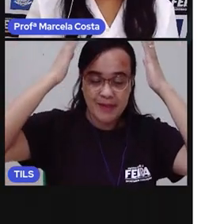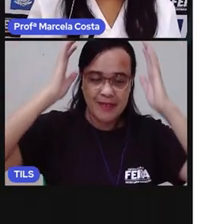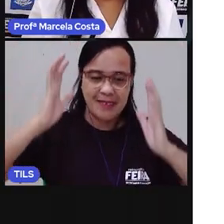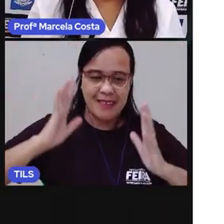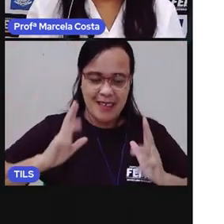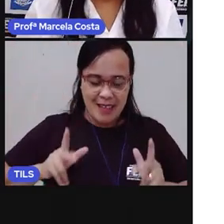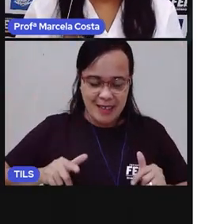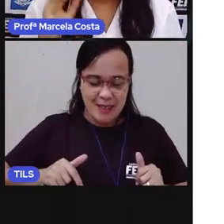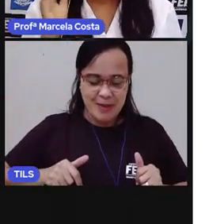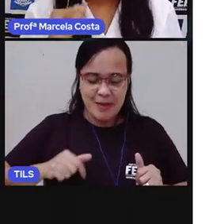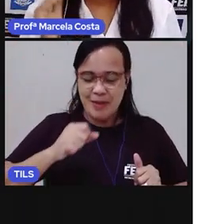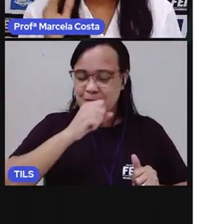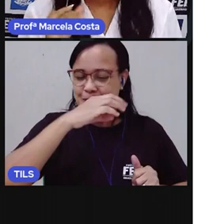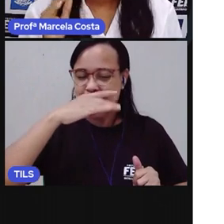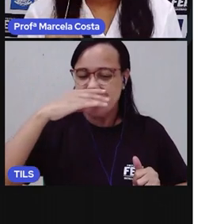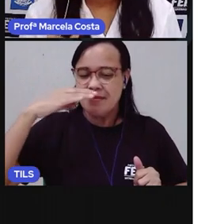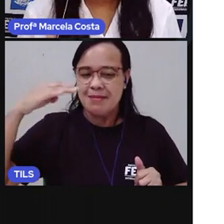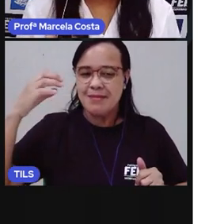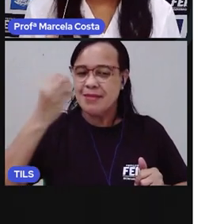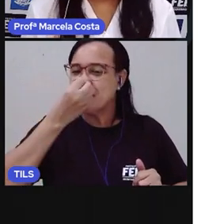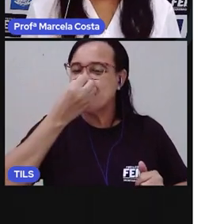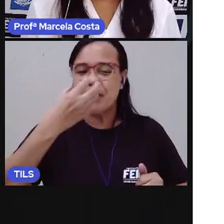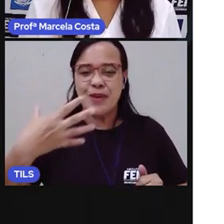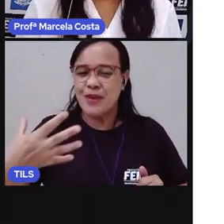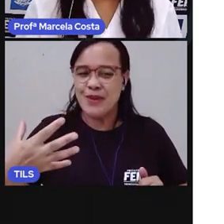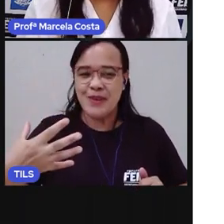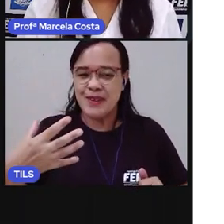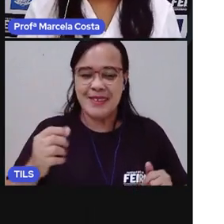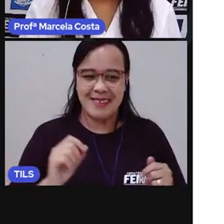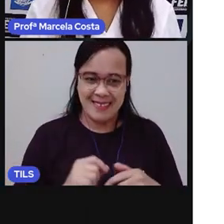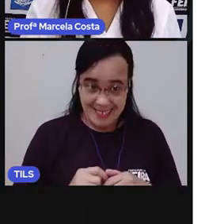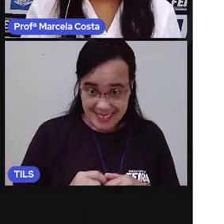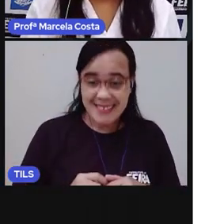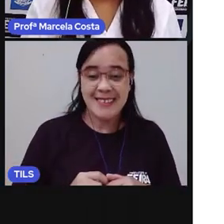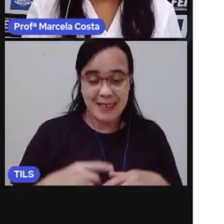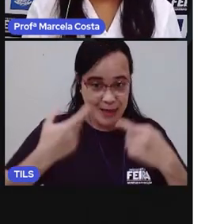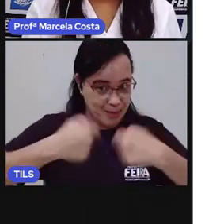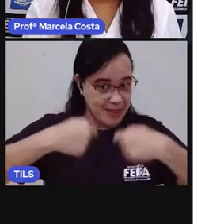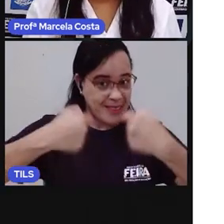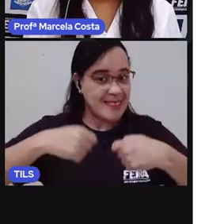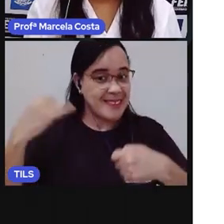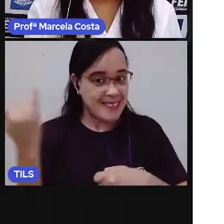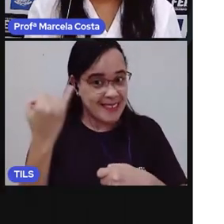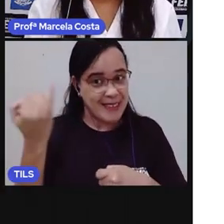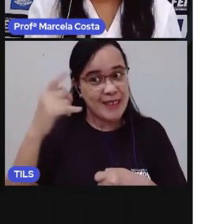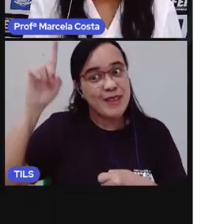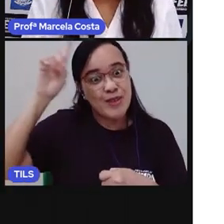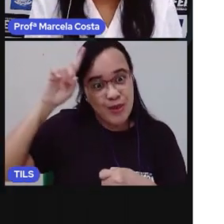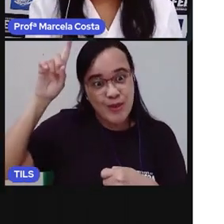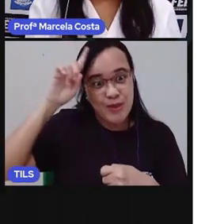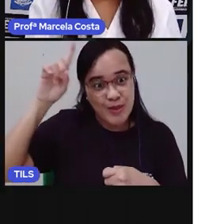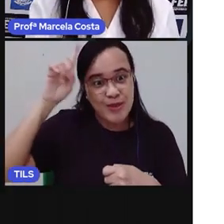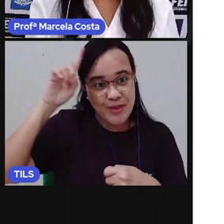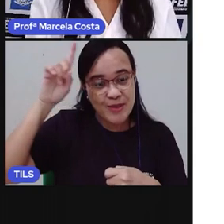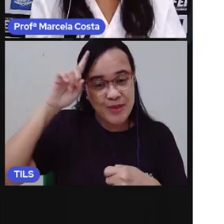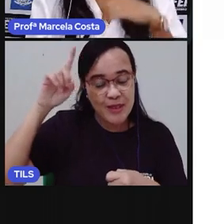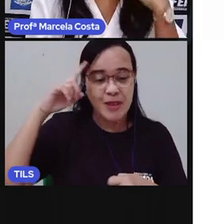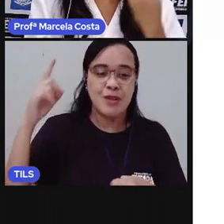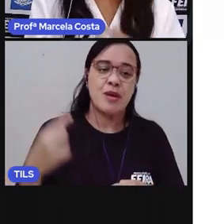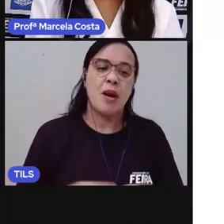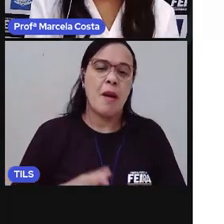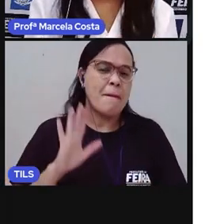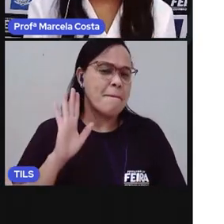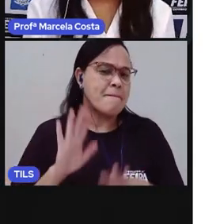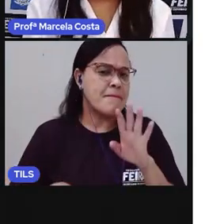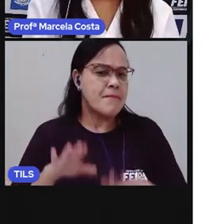cheiroso Tá não ficar encher ele não tem que tomar banho todos os dias pelo menos